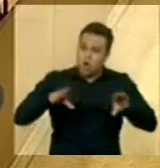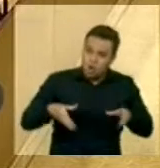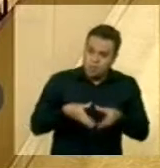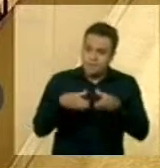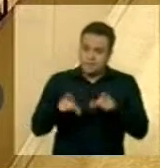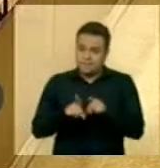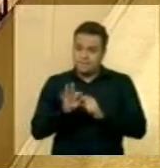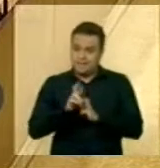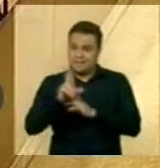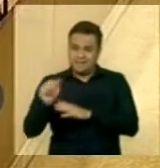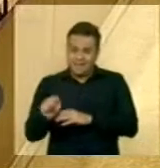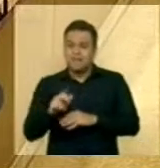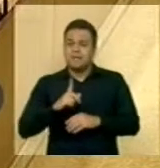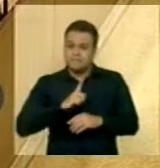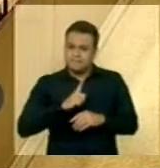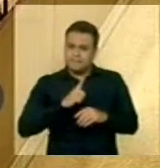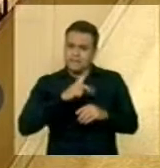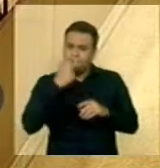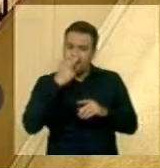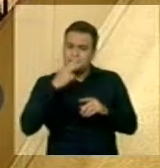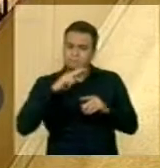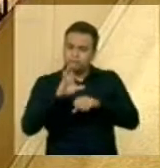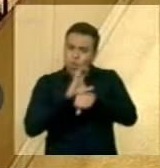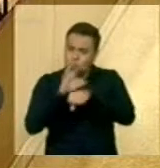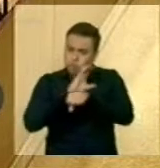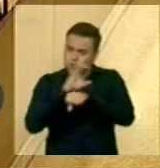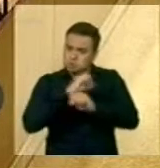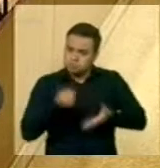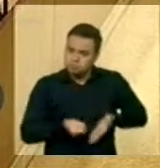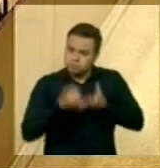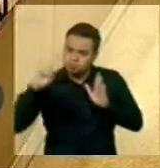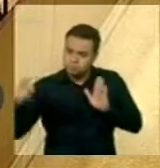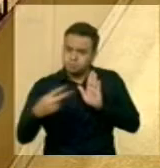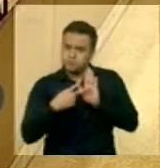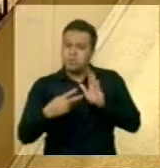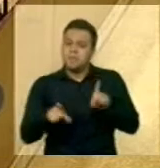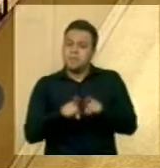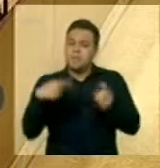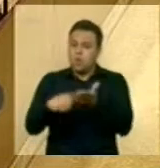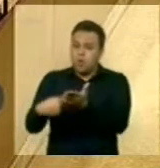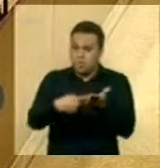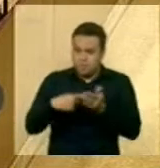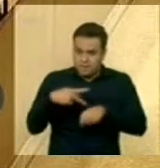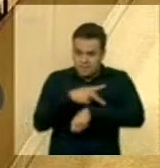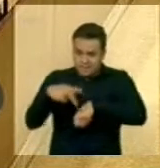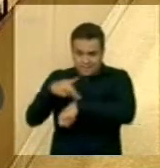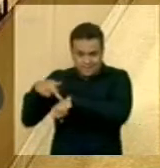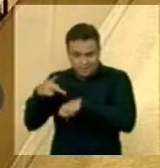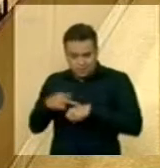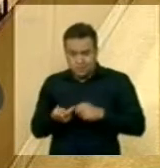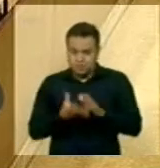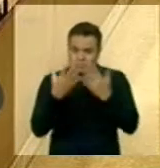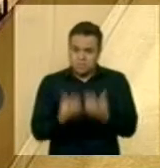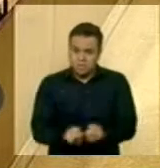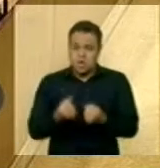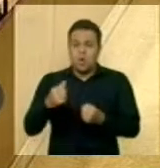terra, receberam atenção da Constituição e nos compromissos internacionais assumidos pelo